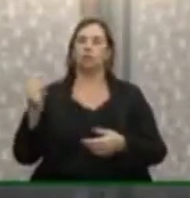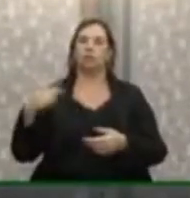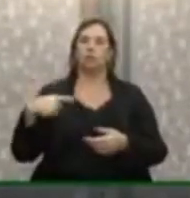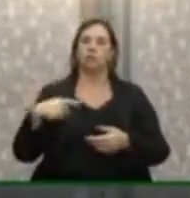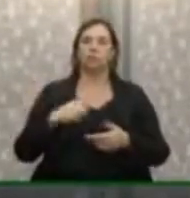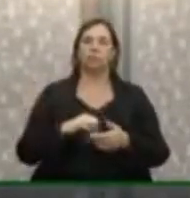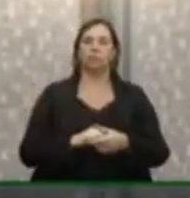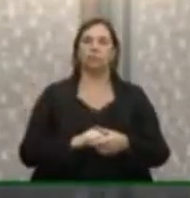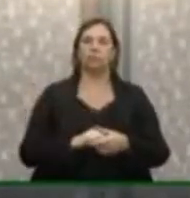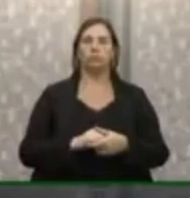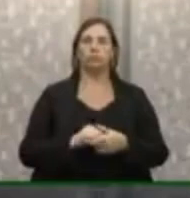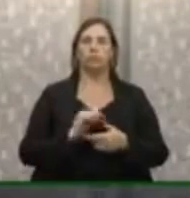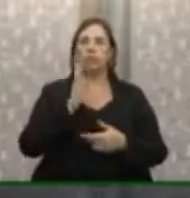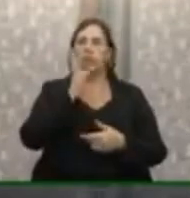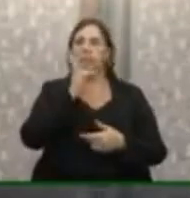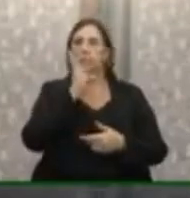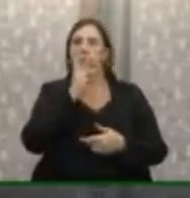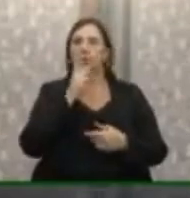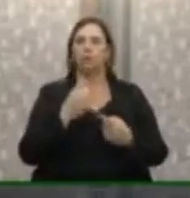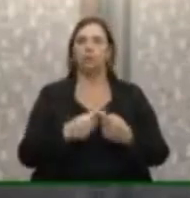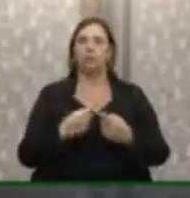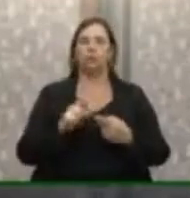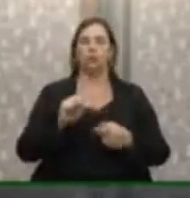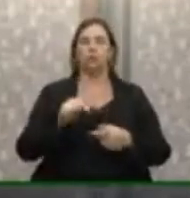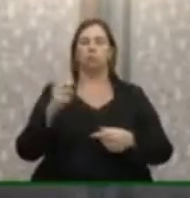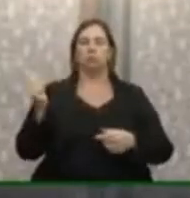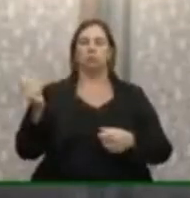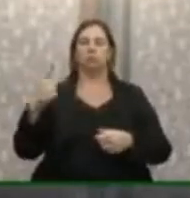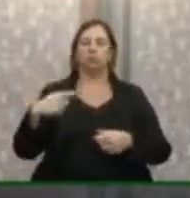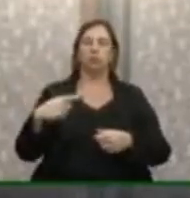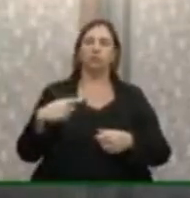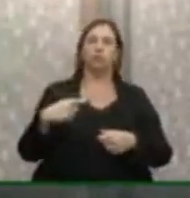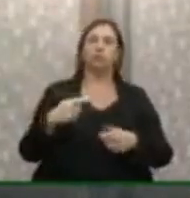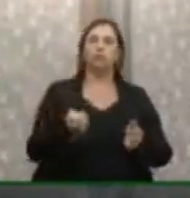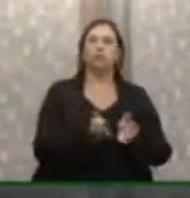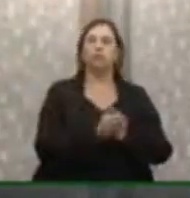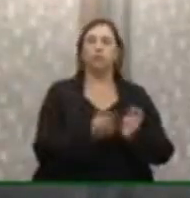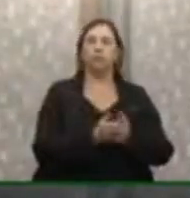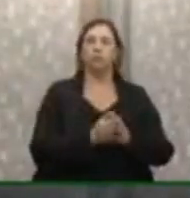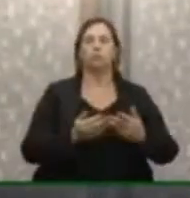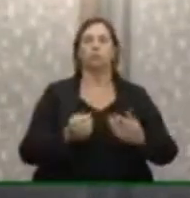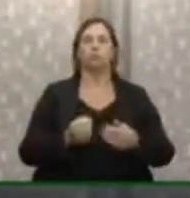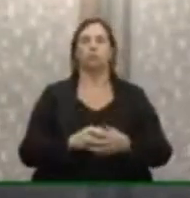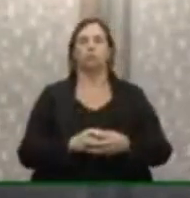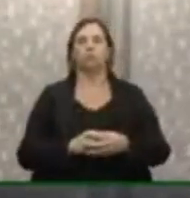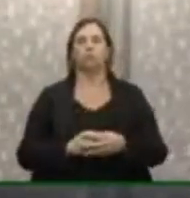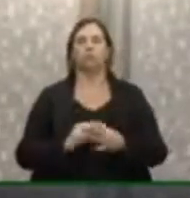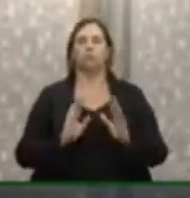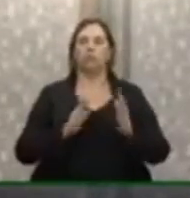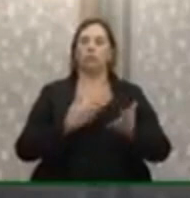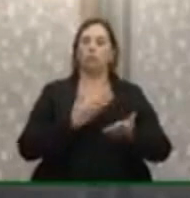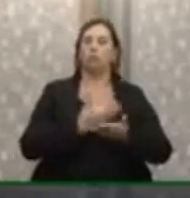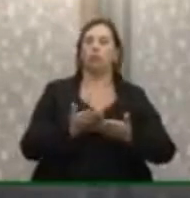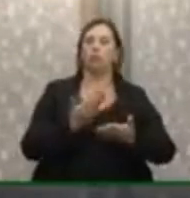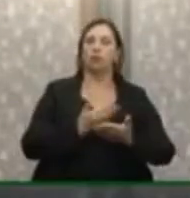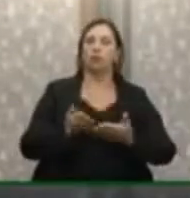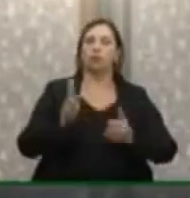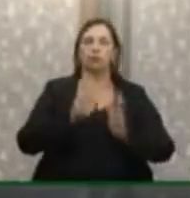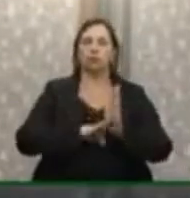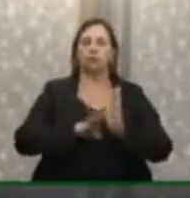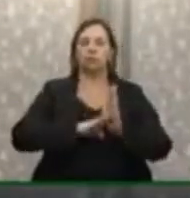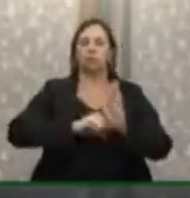tá estendendo o tempo para não ficar na miséria quando se aposentar se não bastasse todas as perdas retiradas de